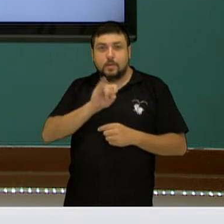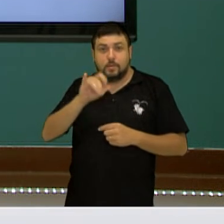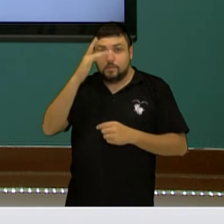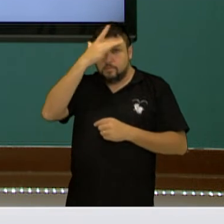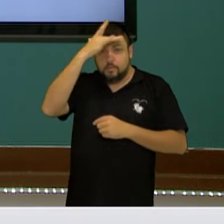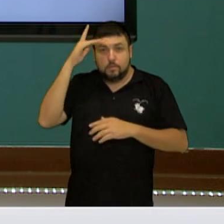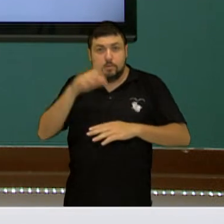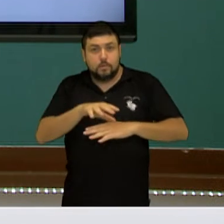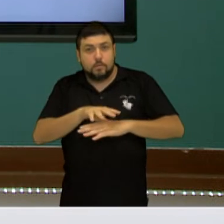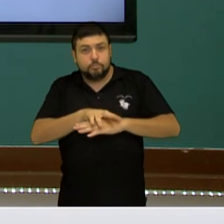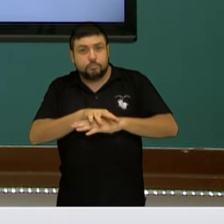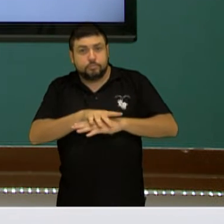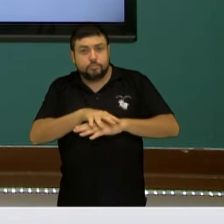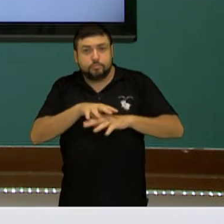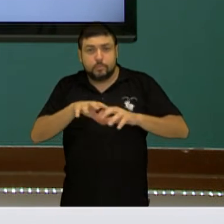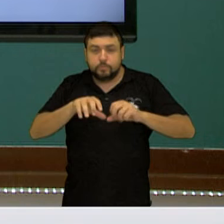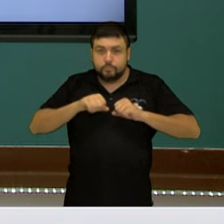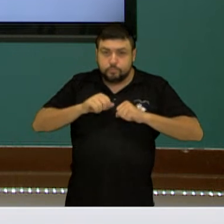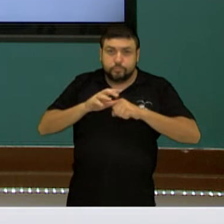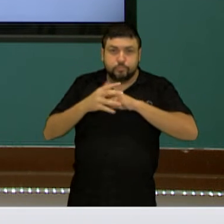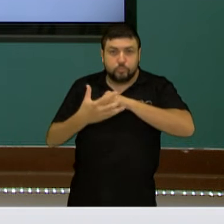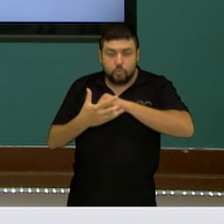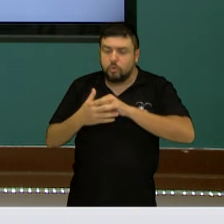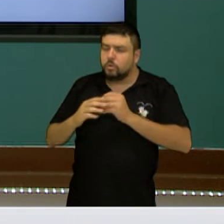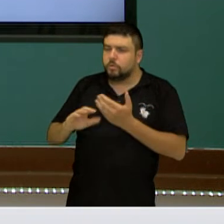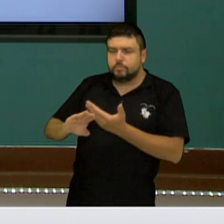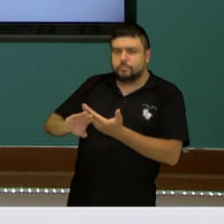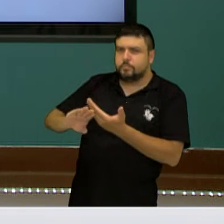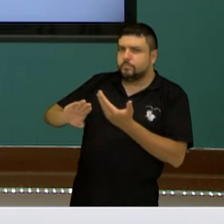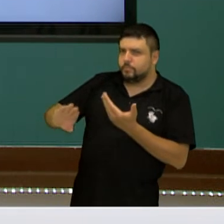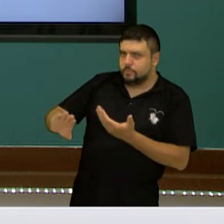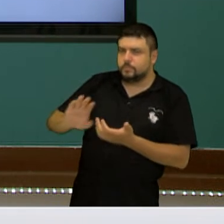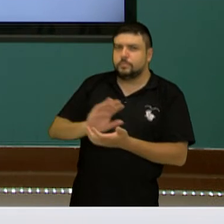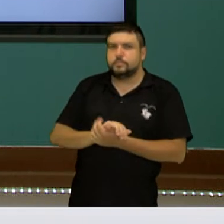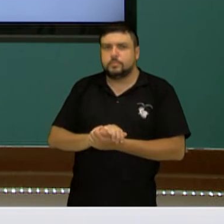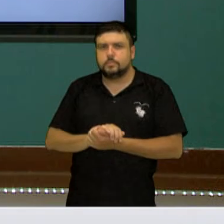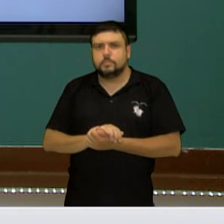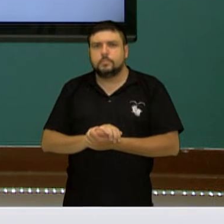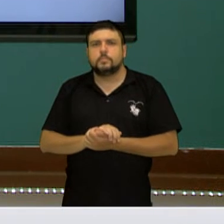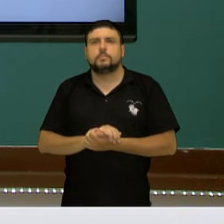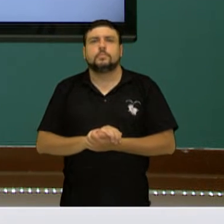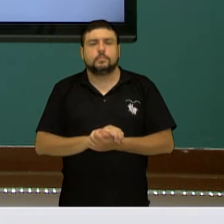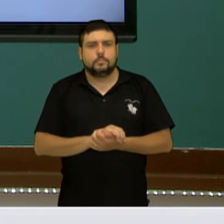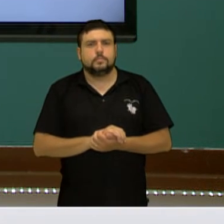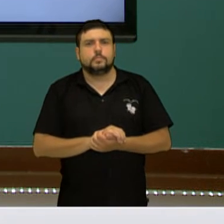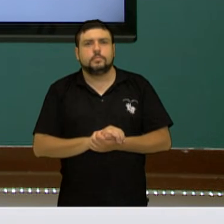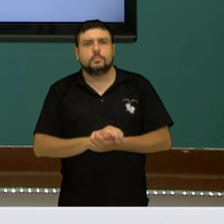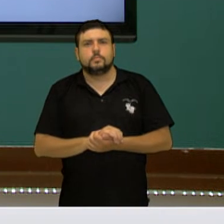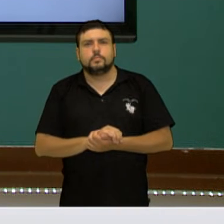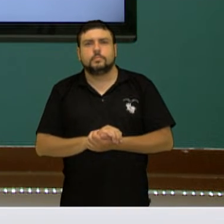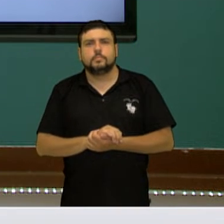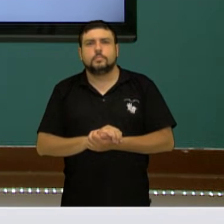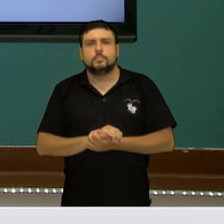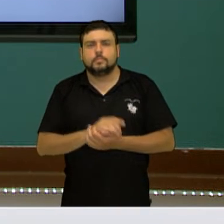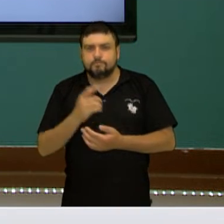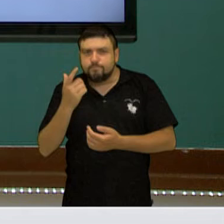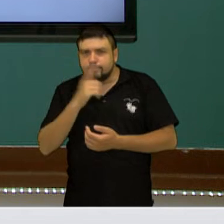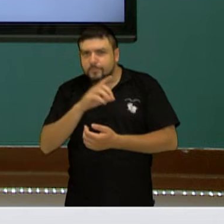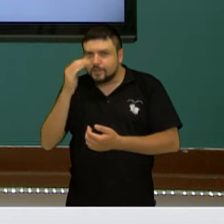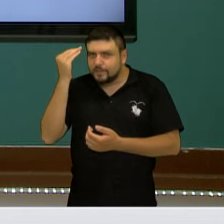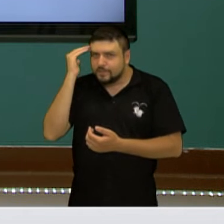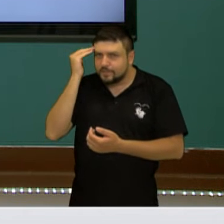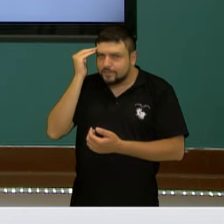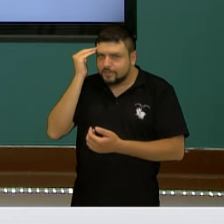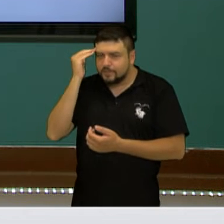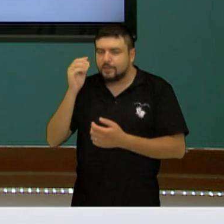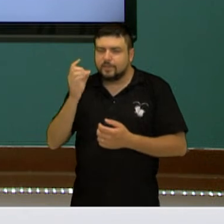não está bem, ela tem que fazer a refeição separada. Então essa é a opção incorreta, ok? Conseguiu entender?